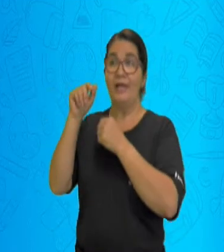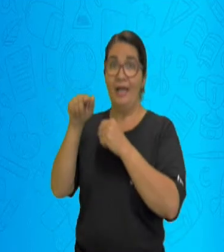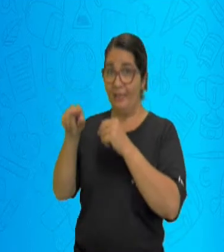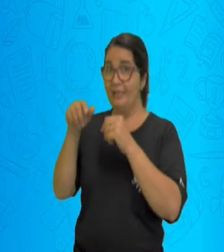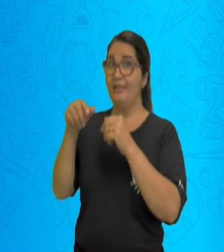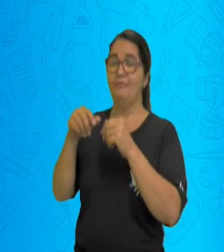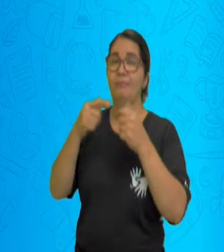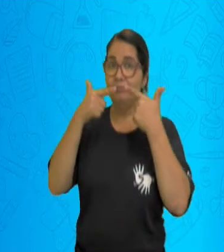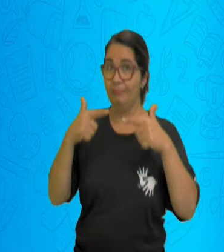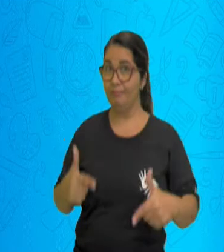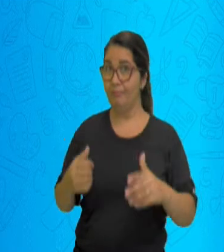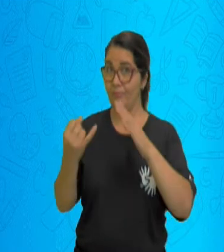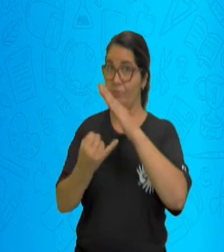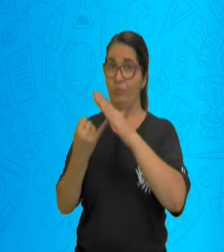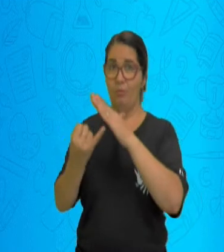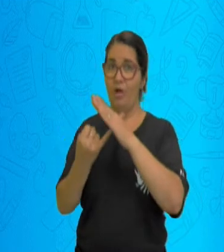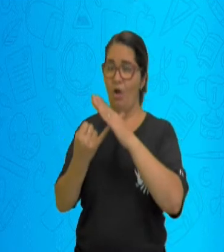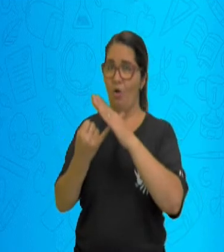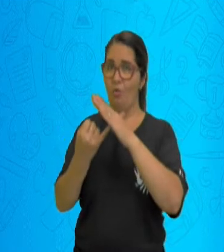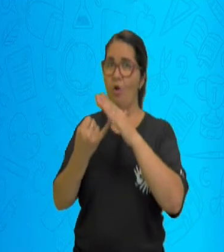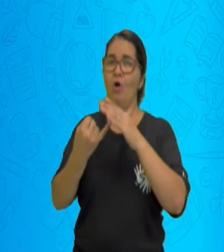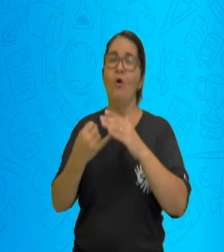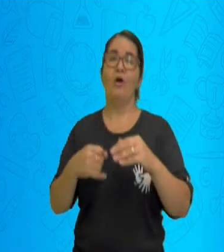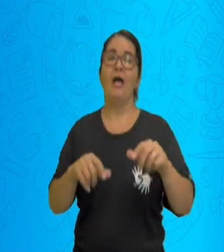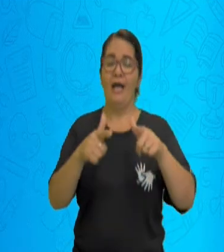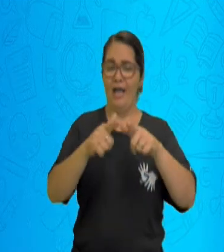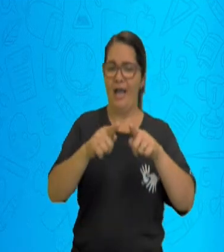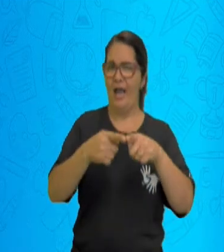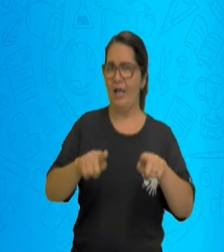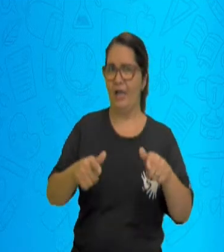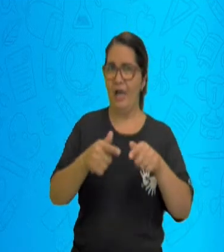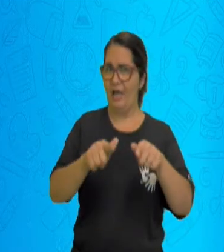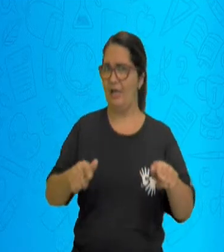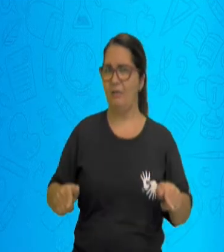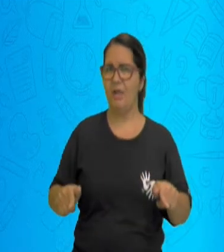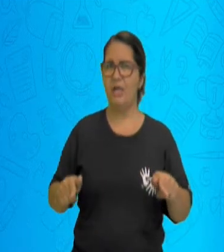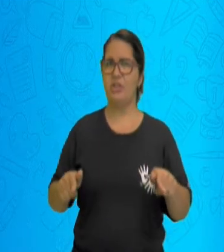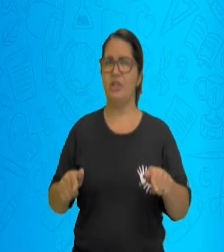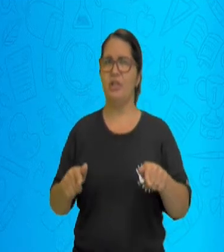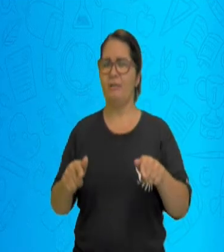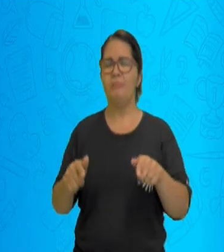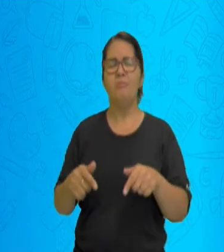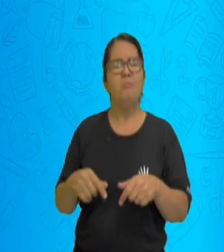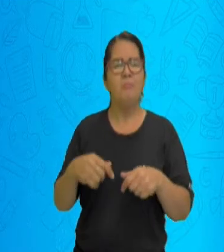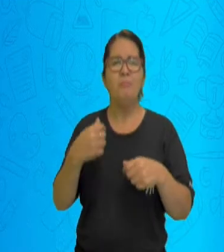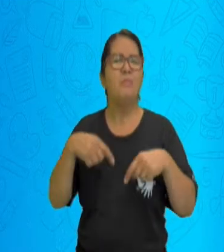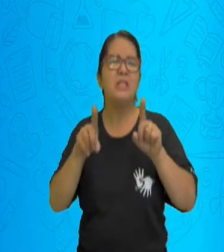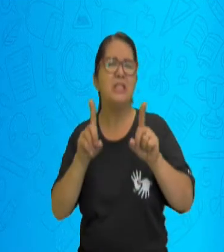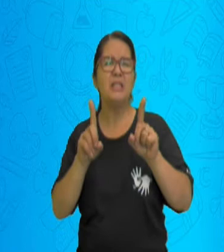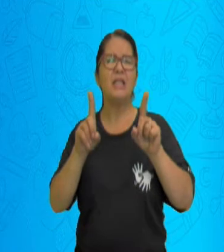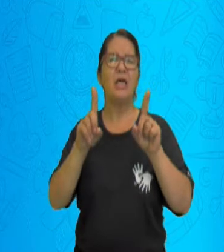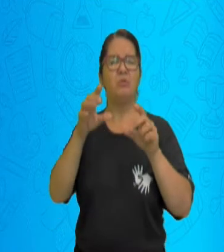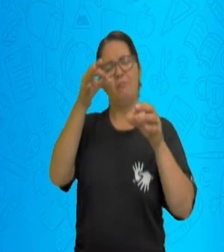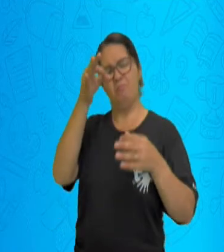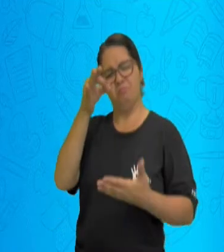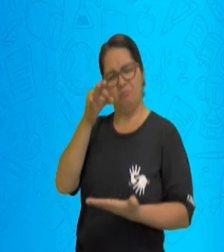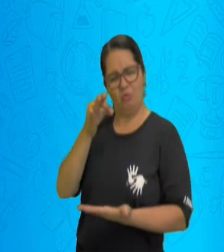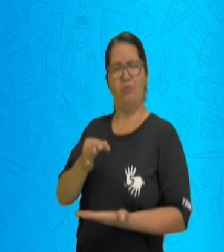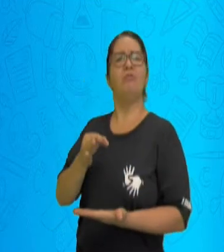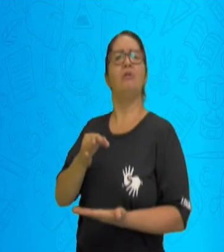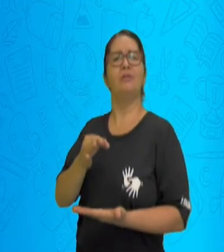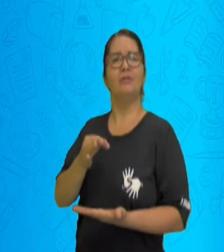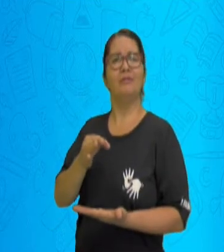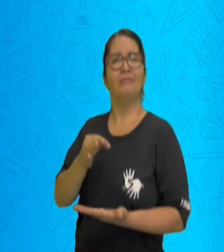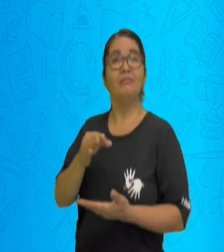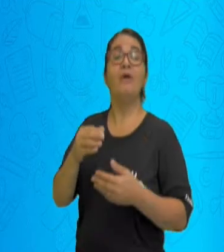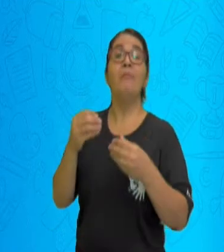gramaticais. Utiliza um vocabulário simples, expressões populares. Permite o